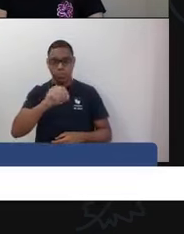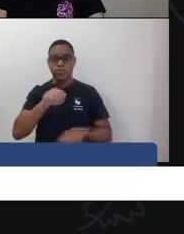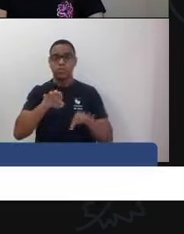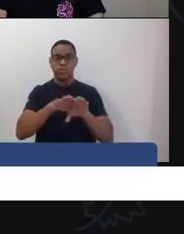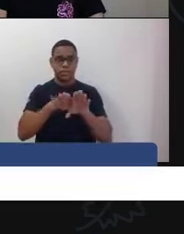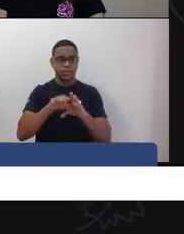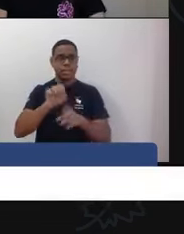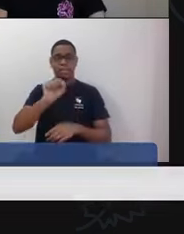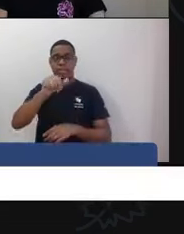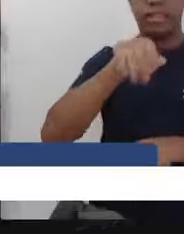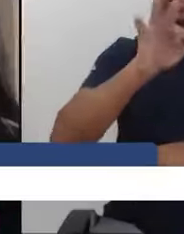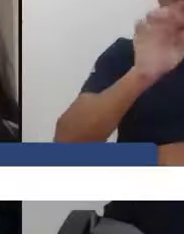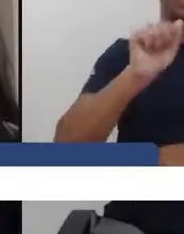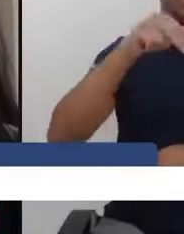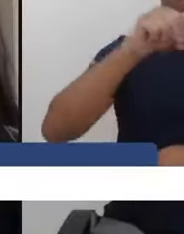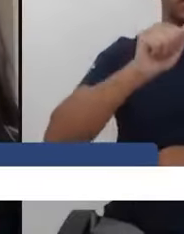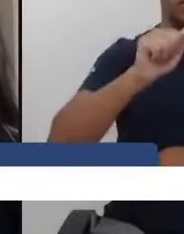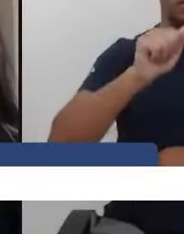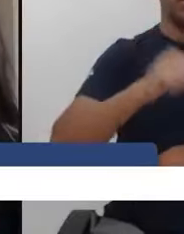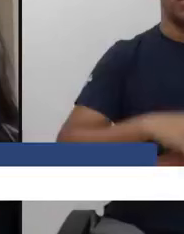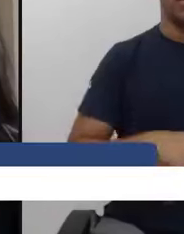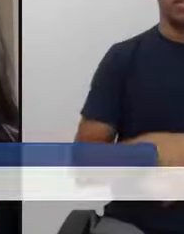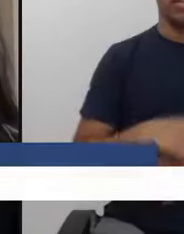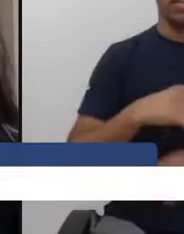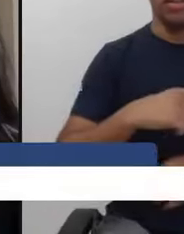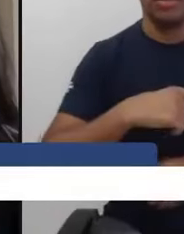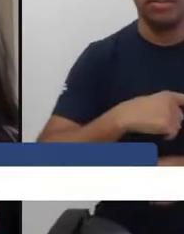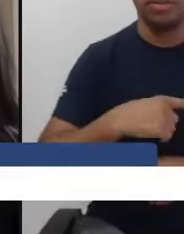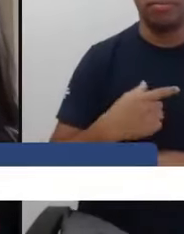Santana José, Que coisa boa. Corim,